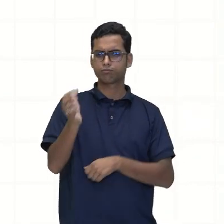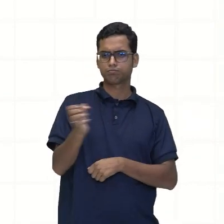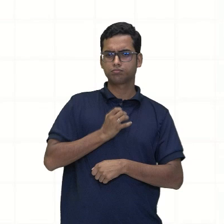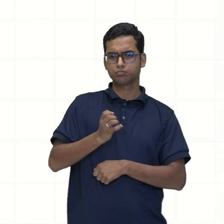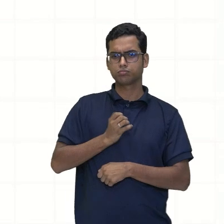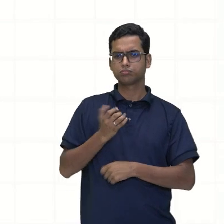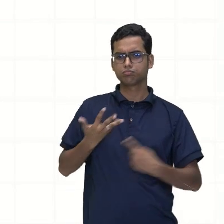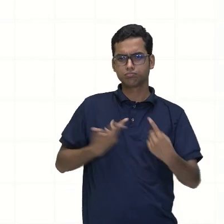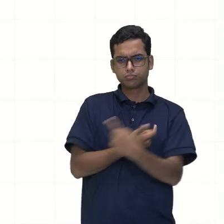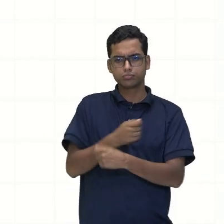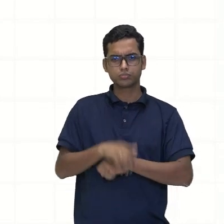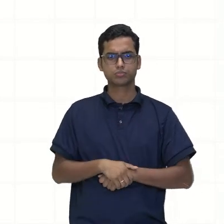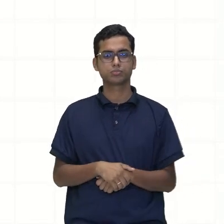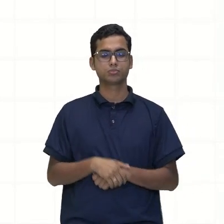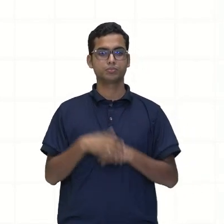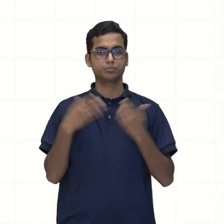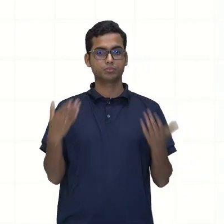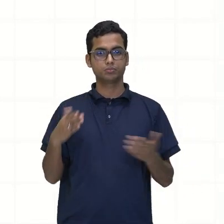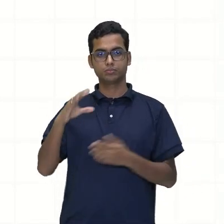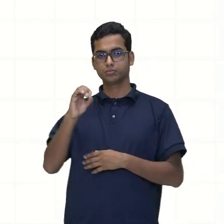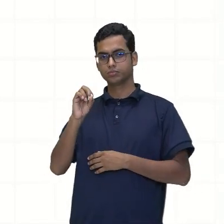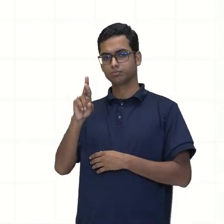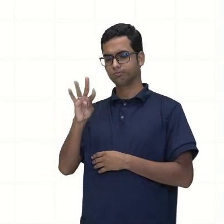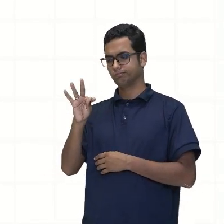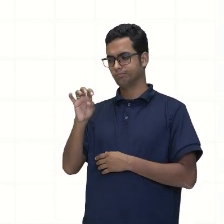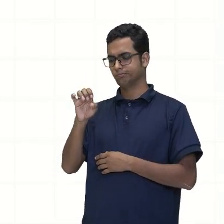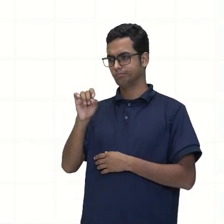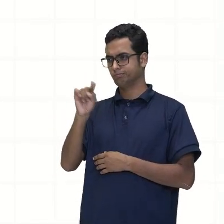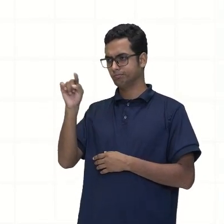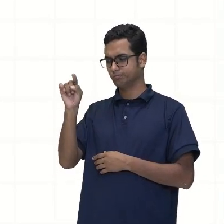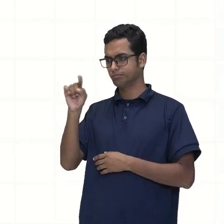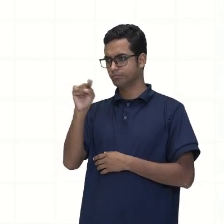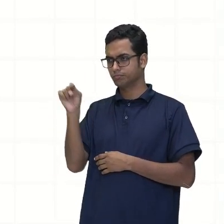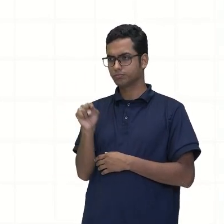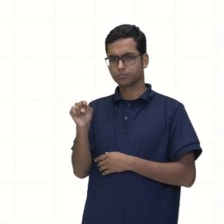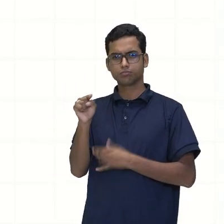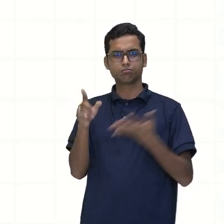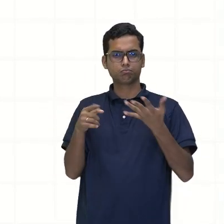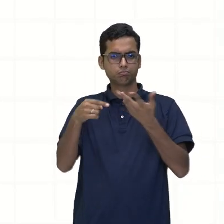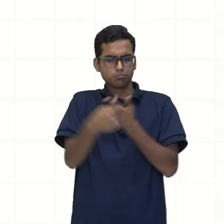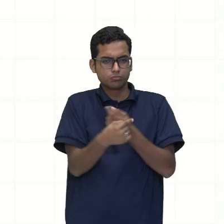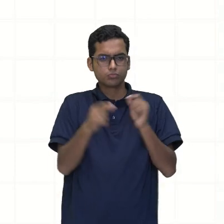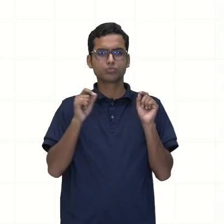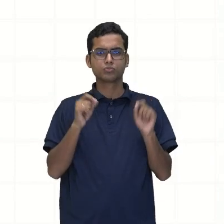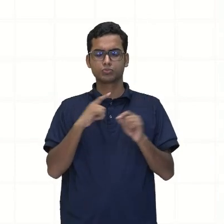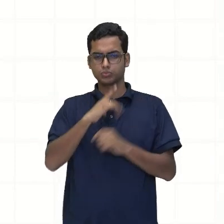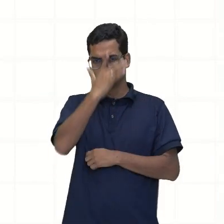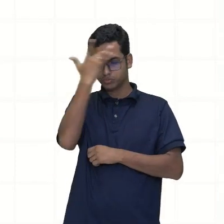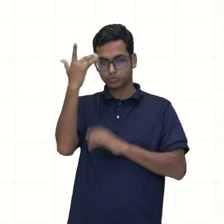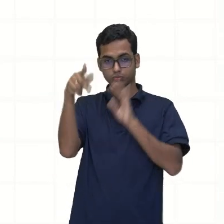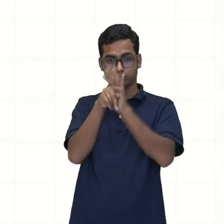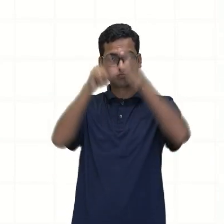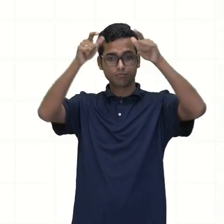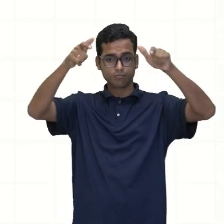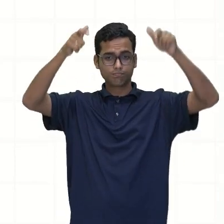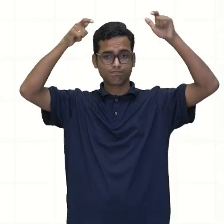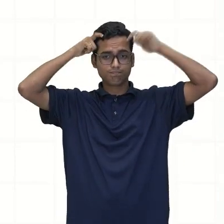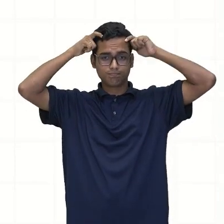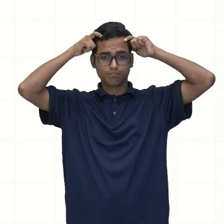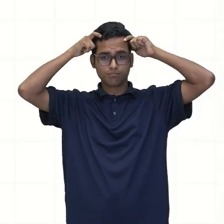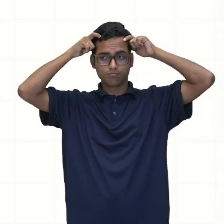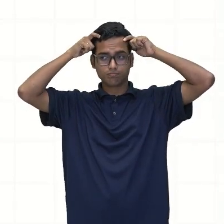Então, Cortés, ele vai receber inúmeros emissários do imperador azteca